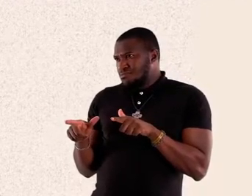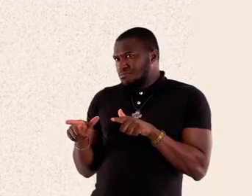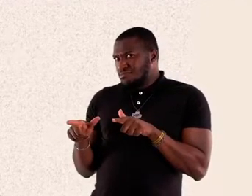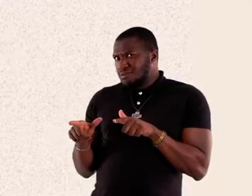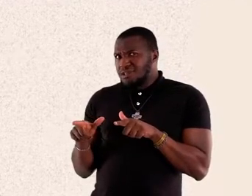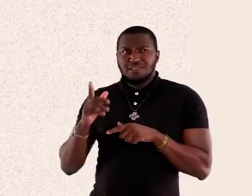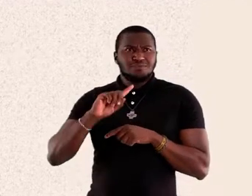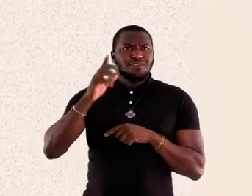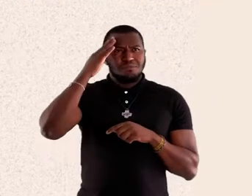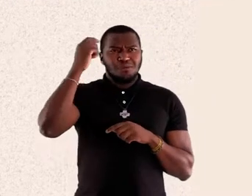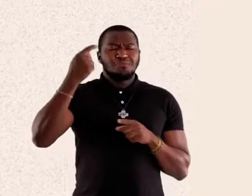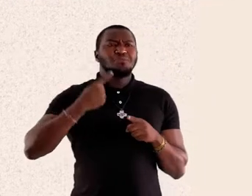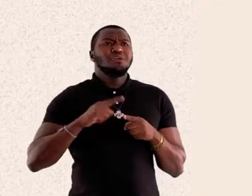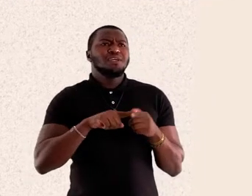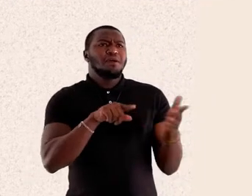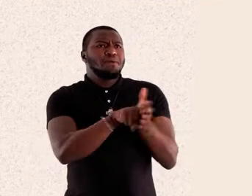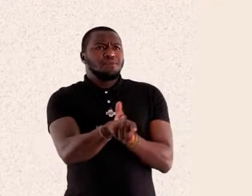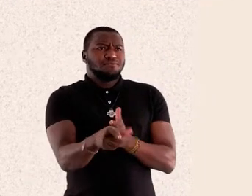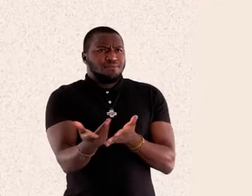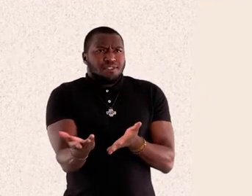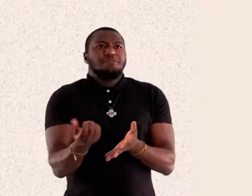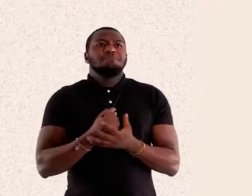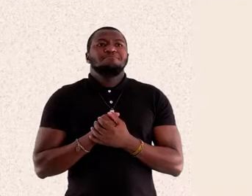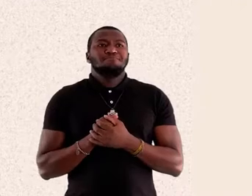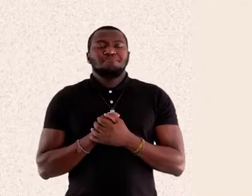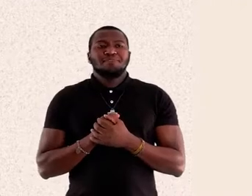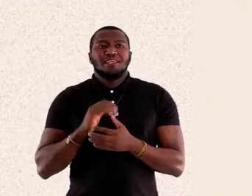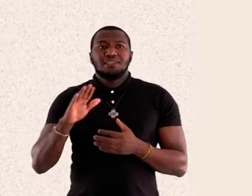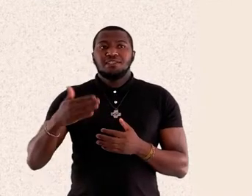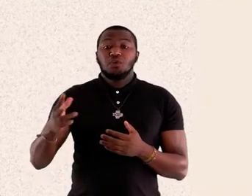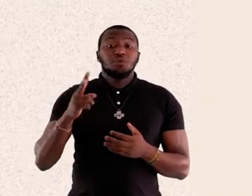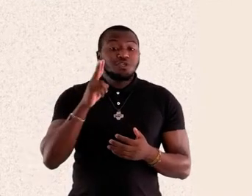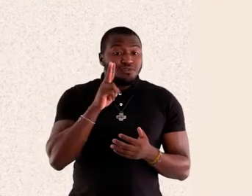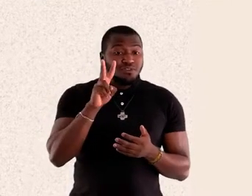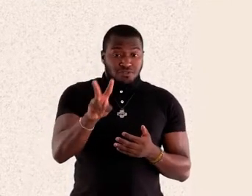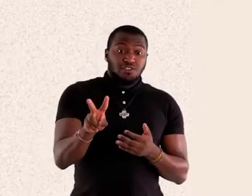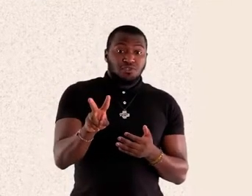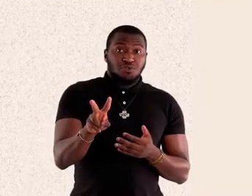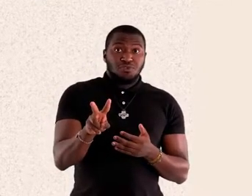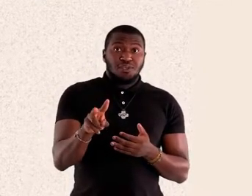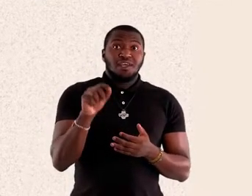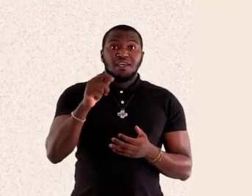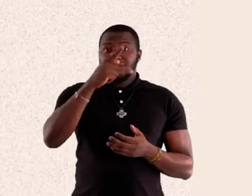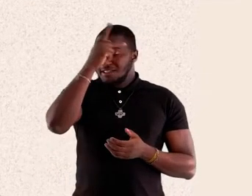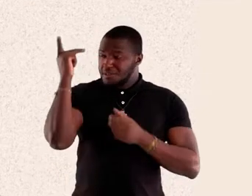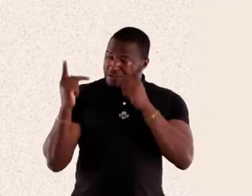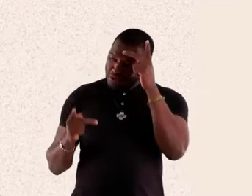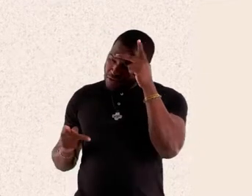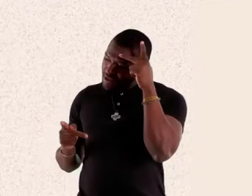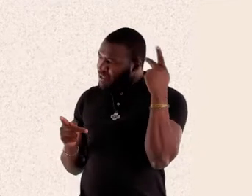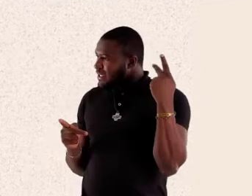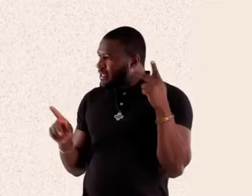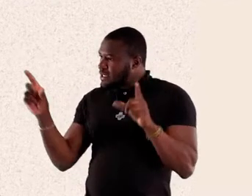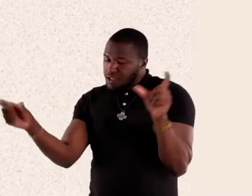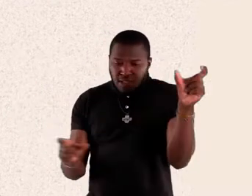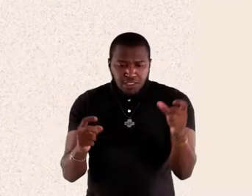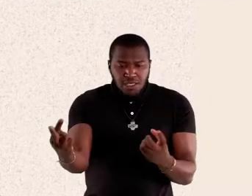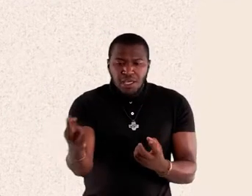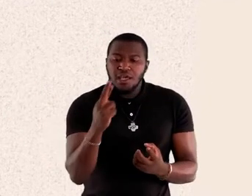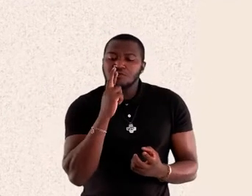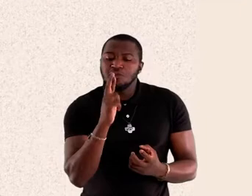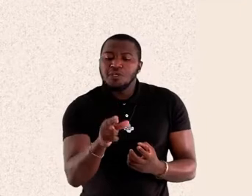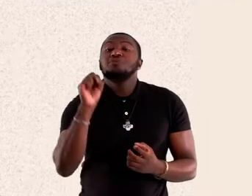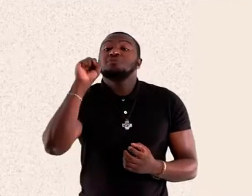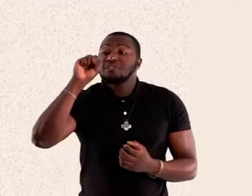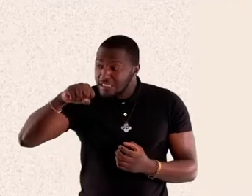propósito dessa pergunta e o que eles verificaram é que as pessoas que responde responderam sim